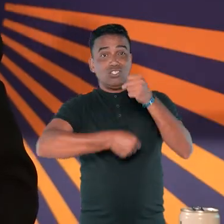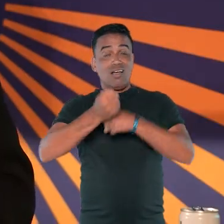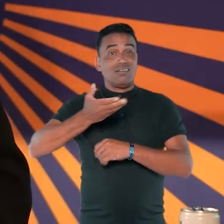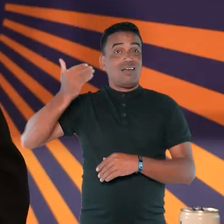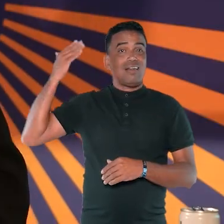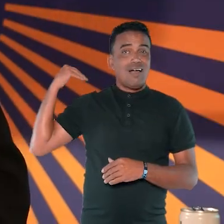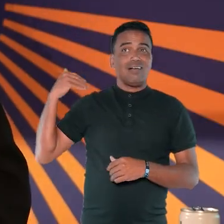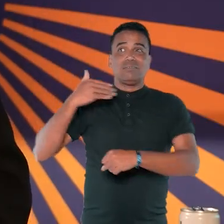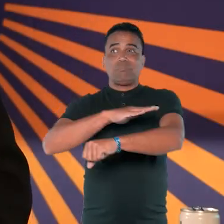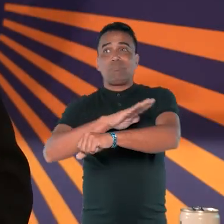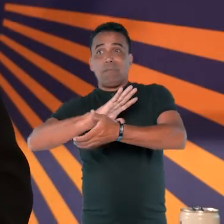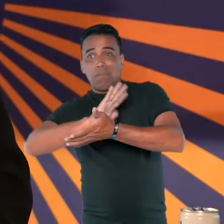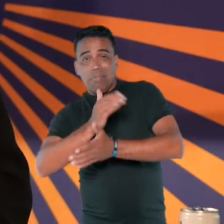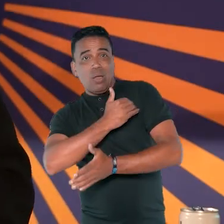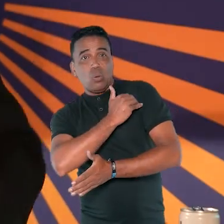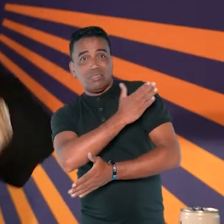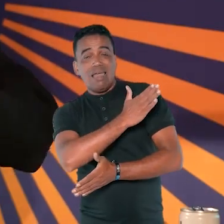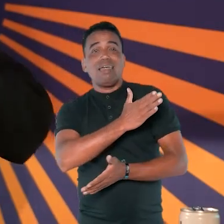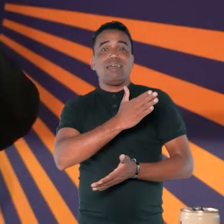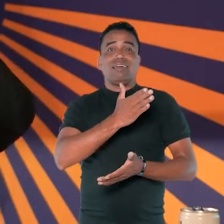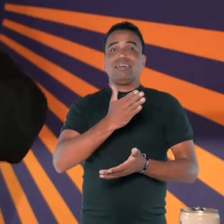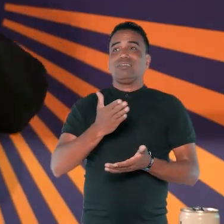Os preconceitos são maiores contra mim